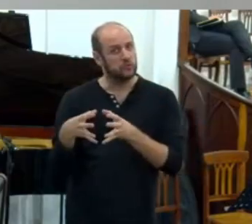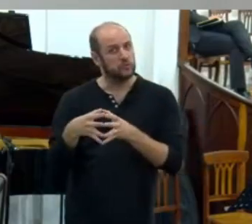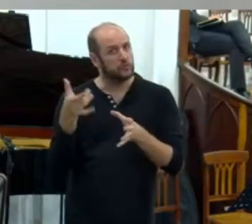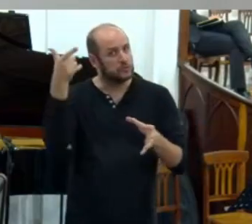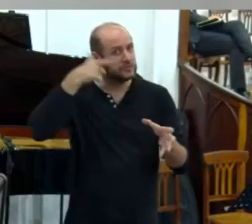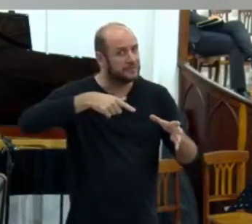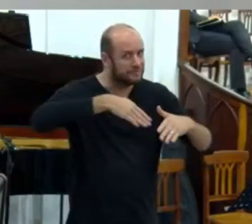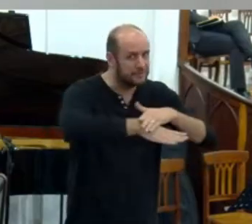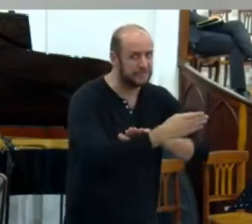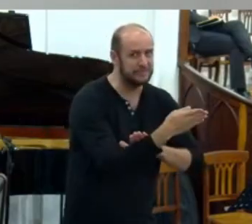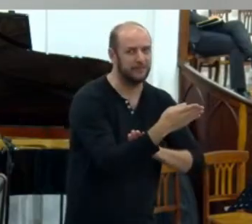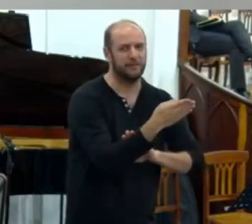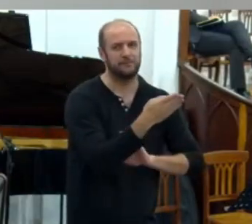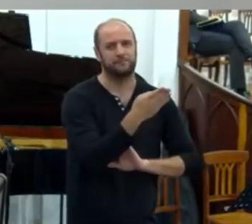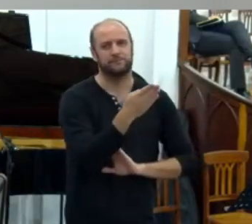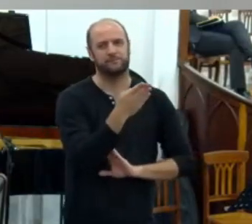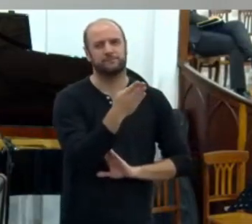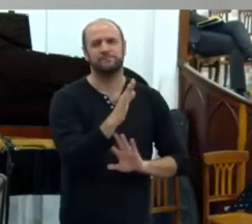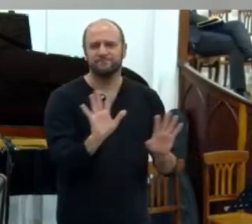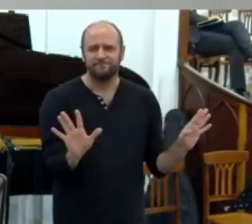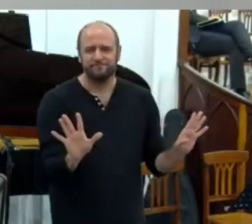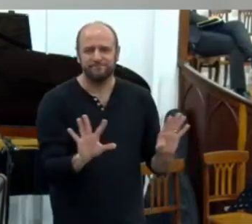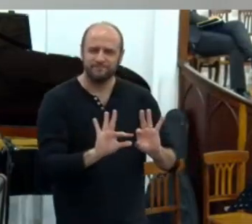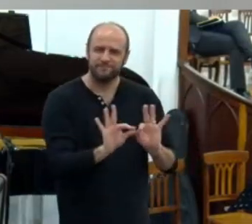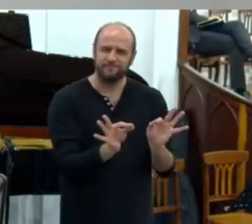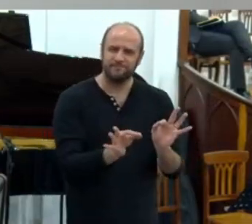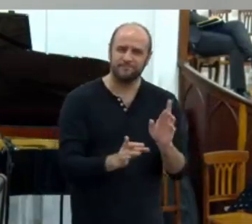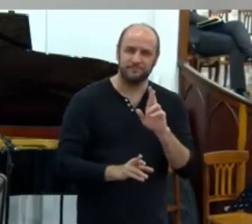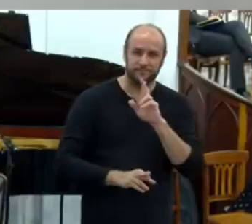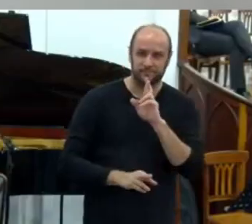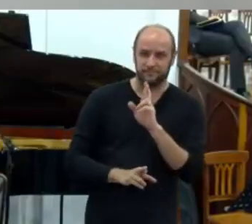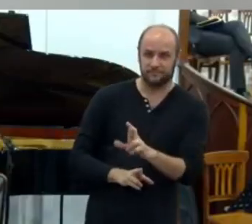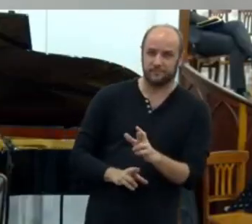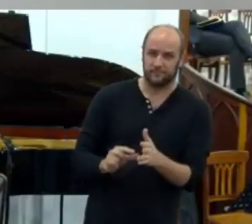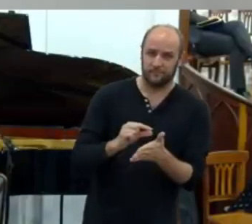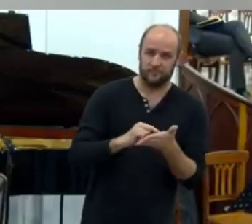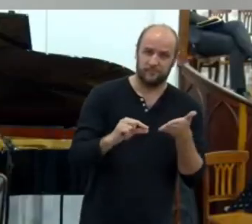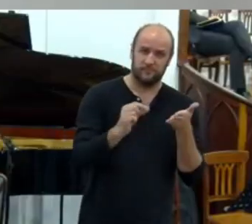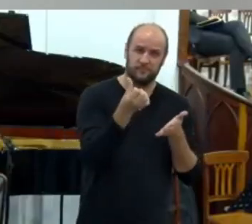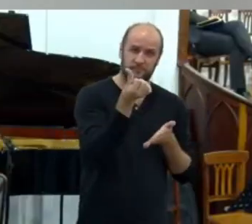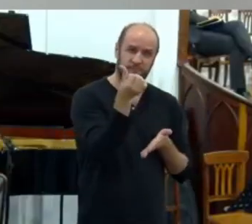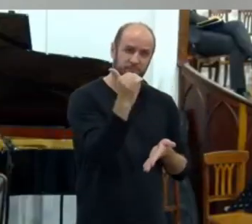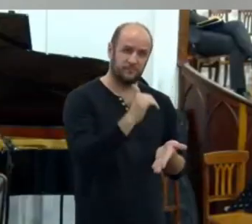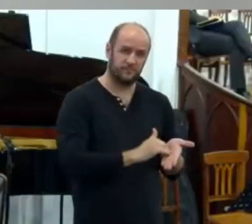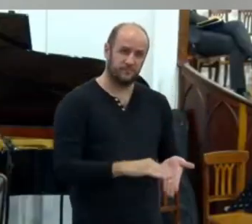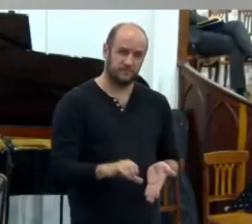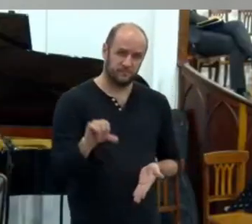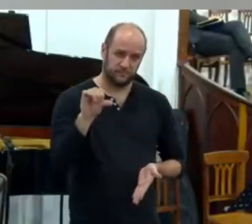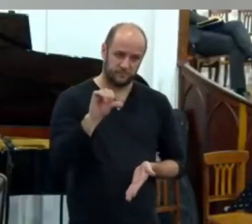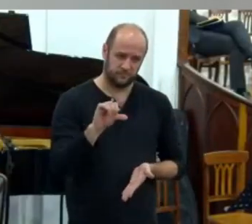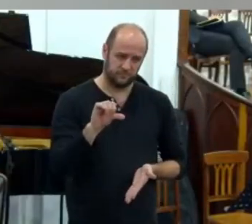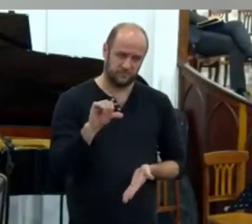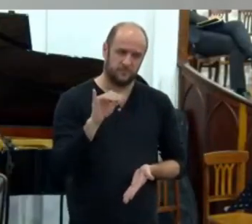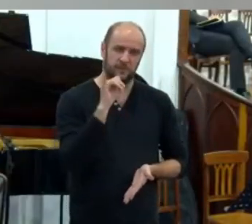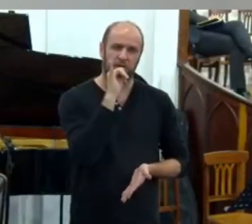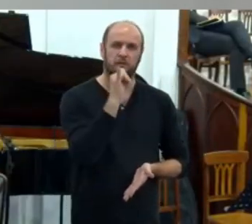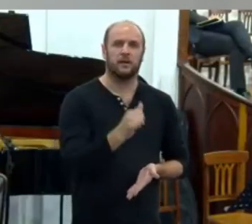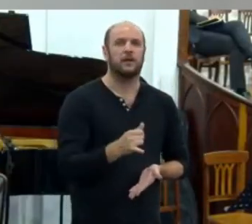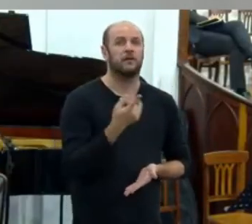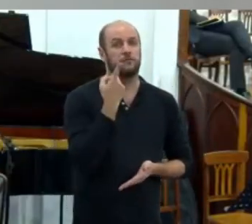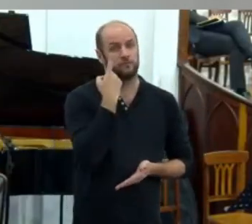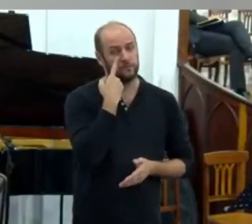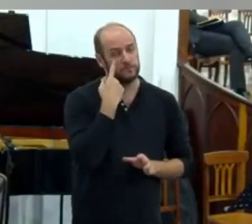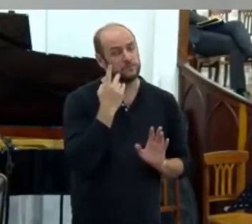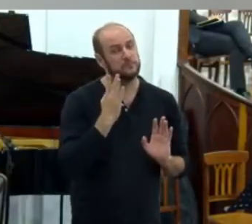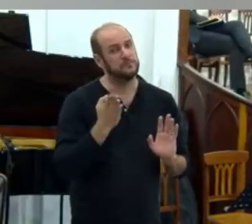alcançou, a resposta está nos versos de 6 a 9. Quando ele diz: visto,